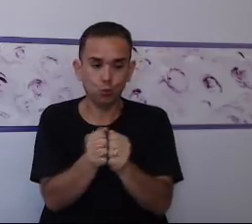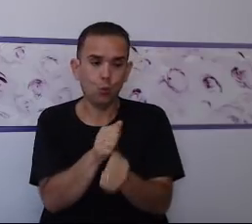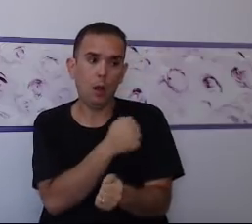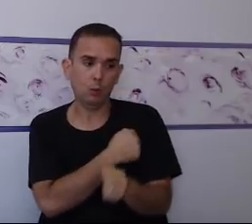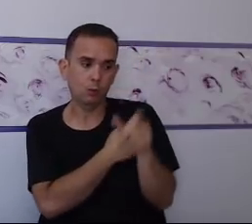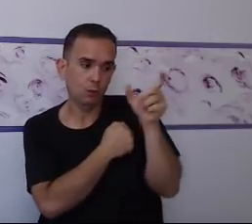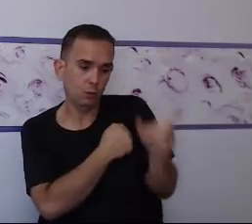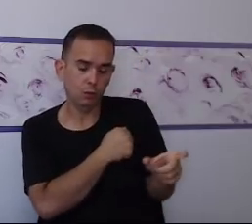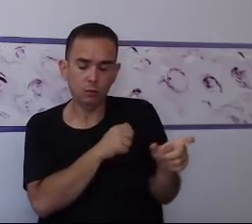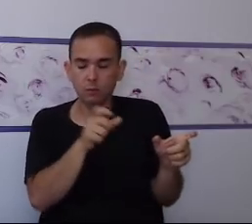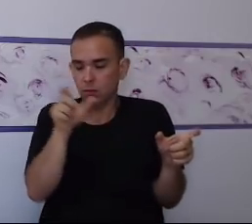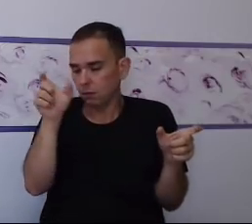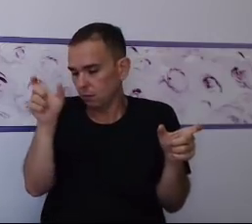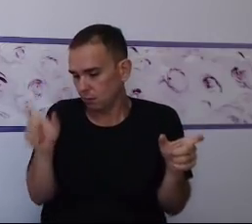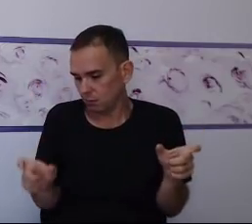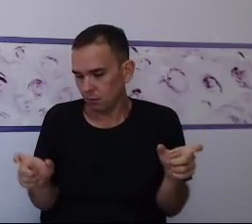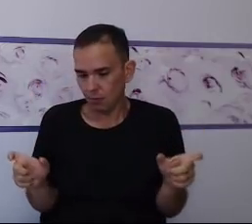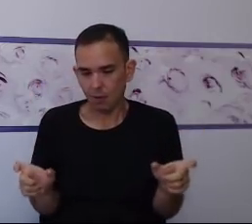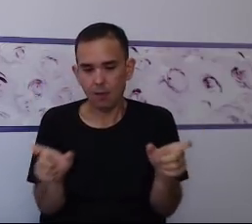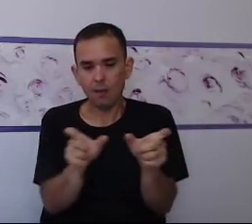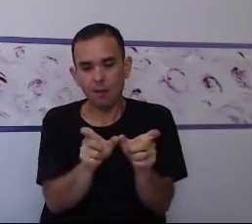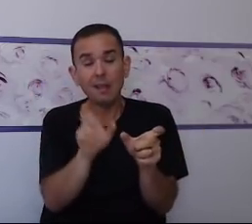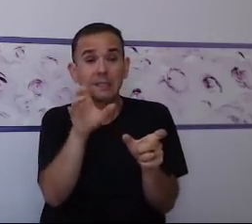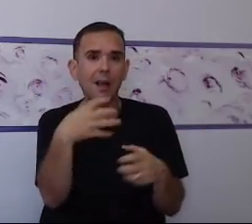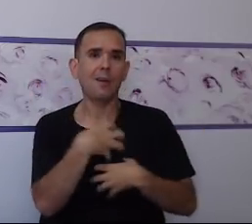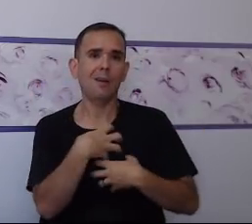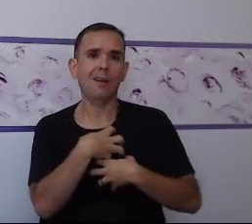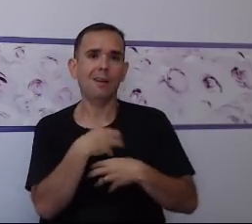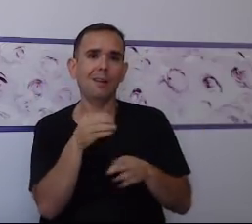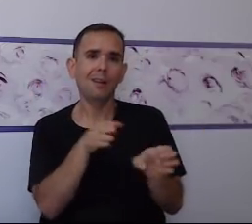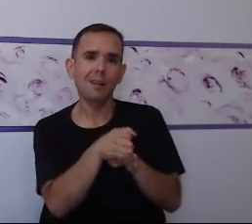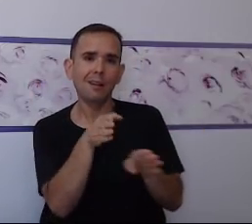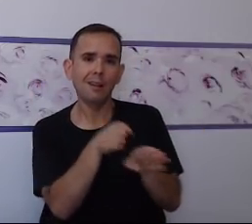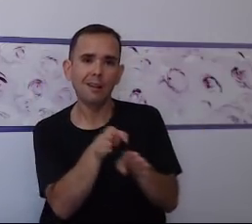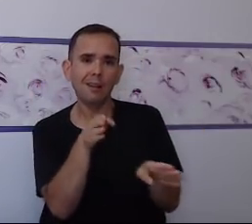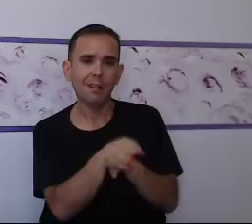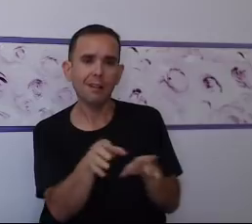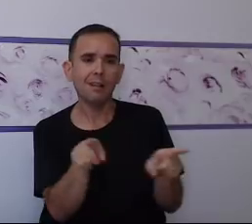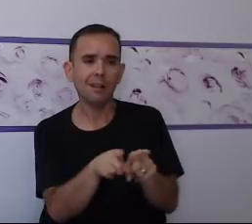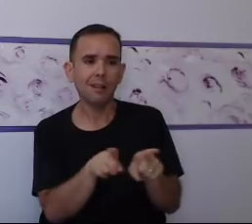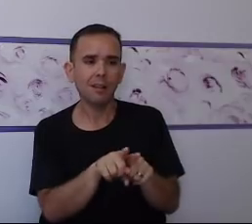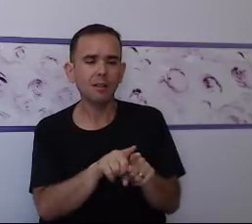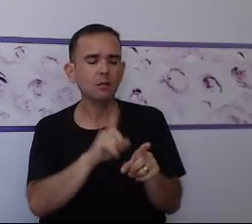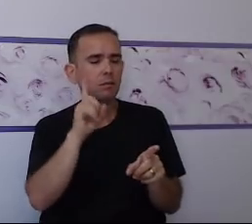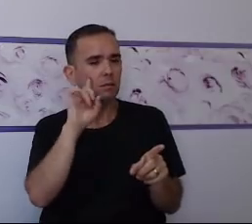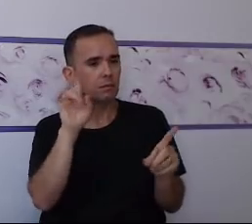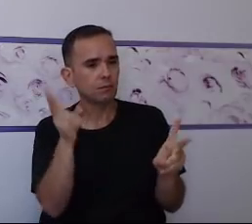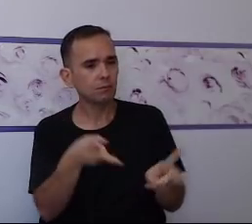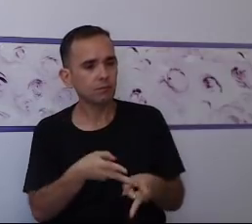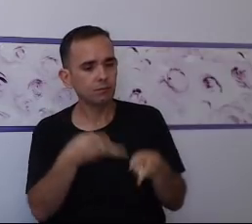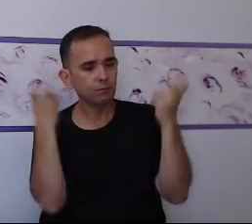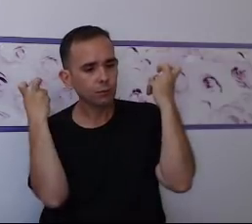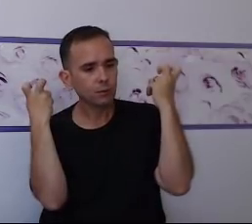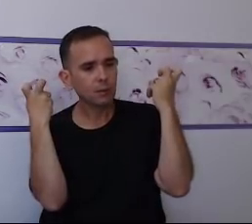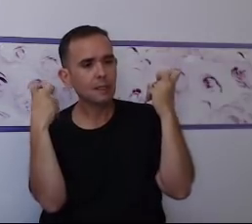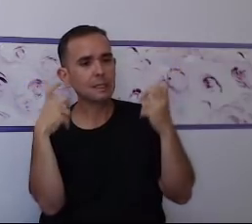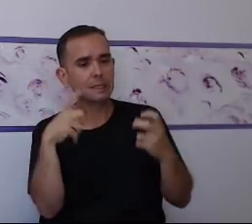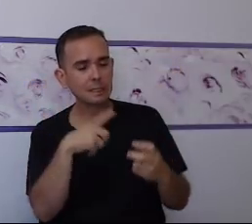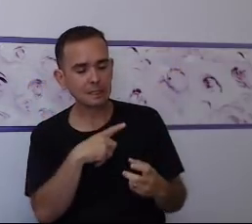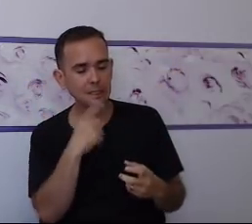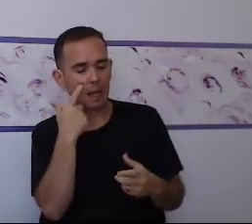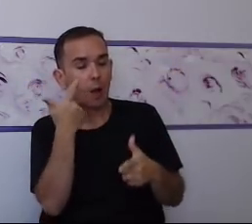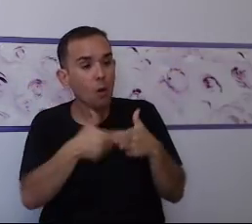o lado que é comprometido já é estímulo. Então, sempre a gente puxa para o lado que está